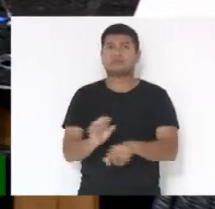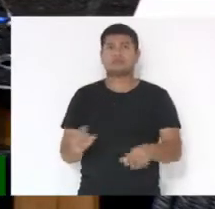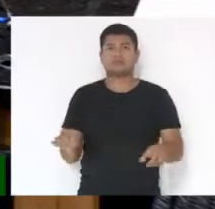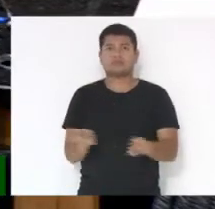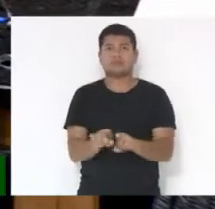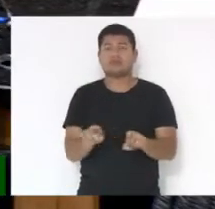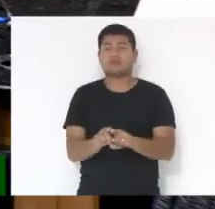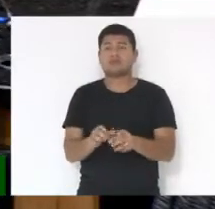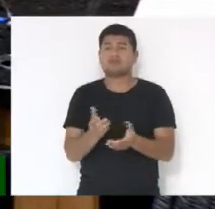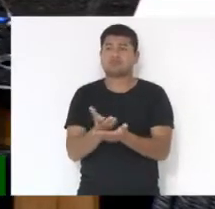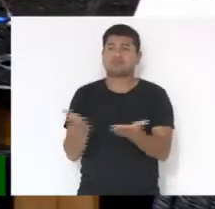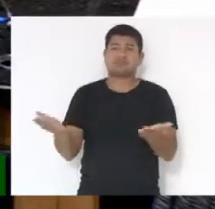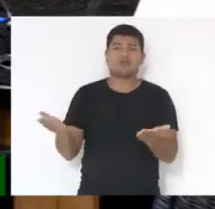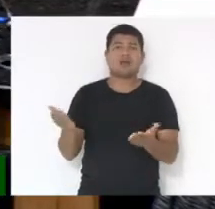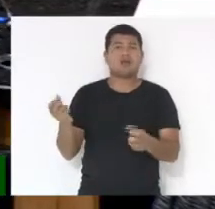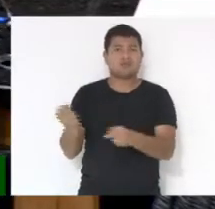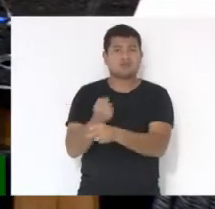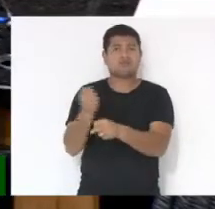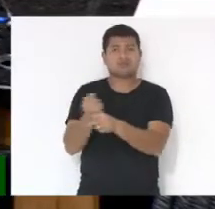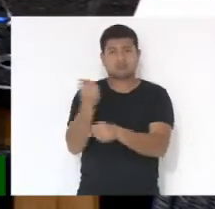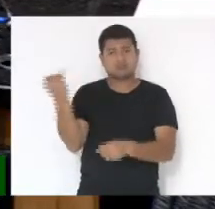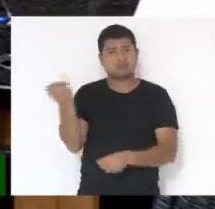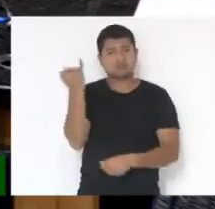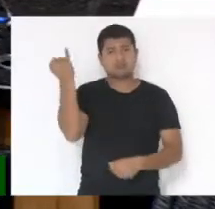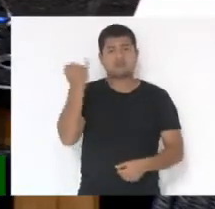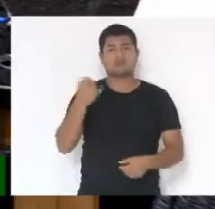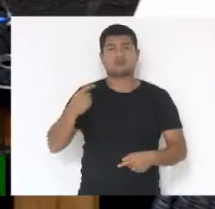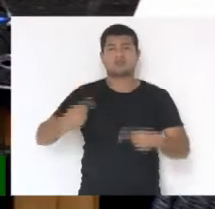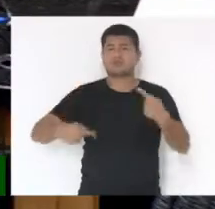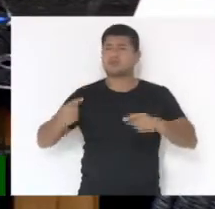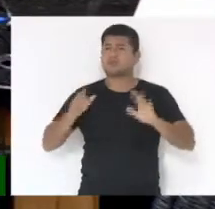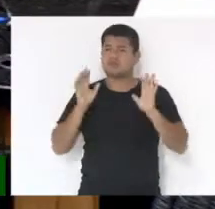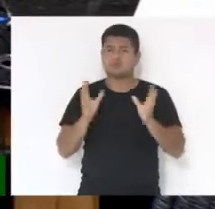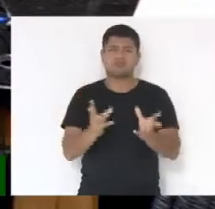anda essa importante obra tão discutida. E